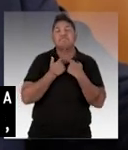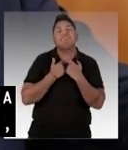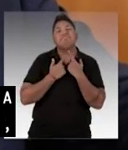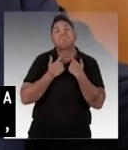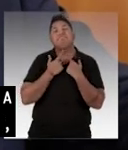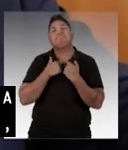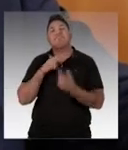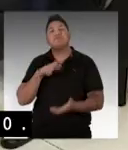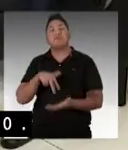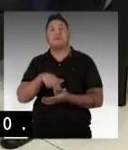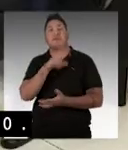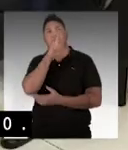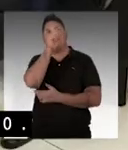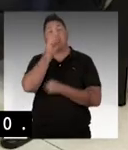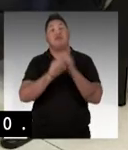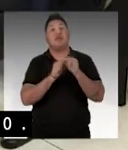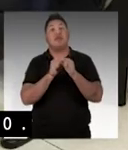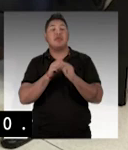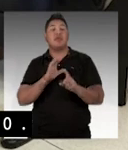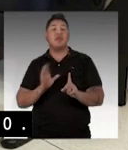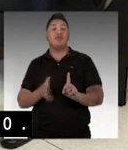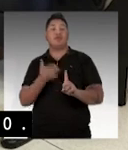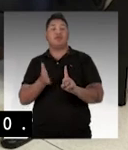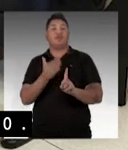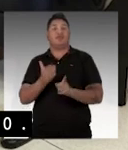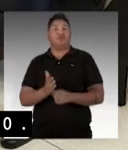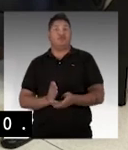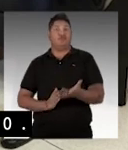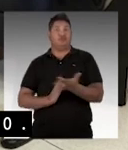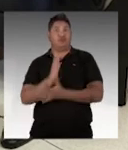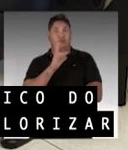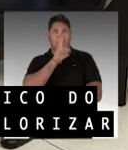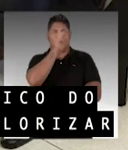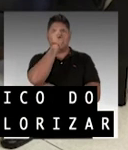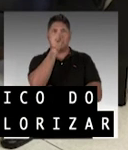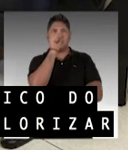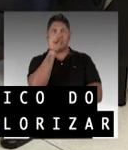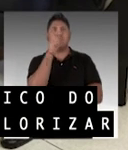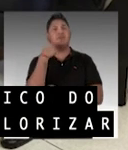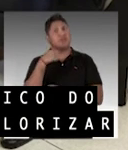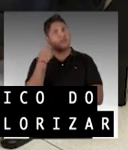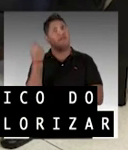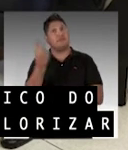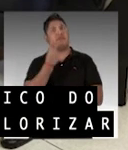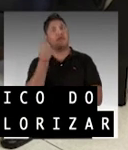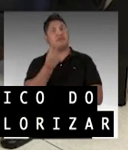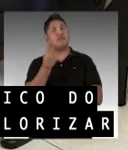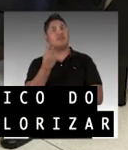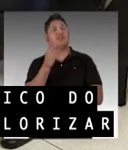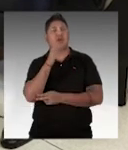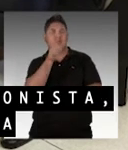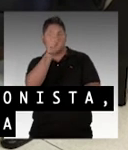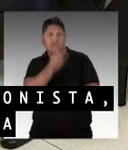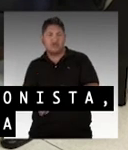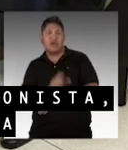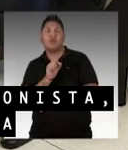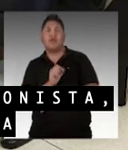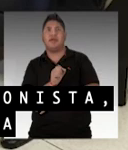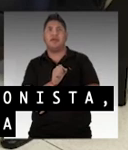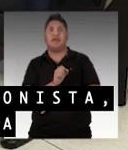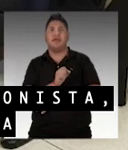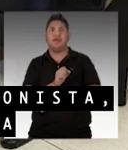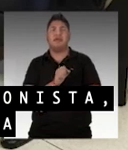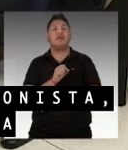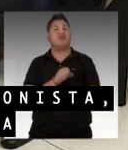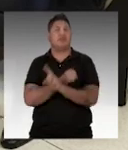restaurar a força, na verdade, é fortalecer a atuação. O Ministério Público do Trabalho precisa valorizar a verdadeira protagonista,